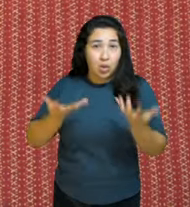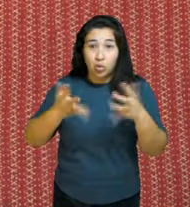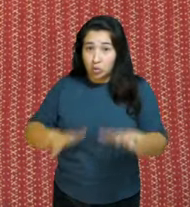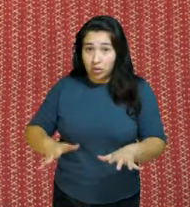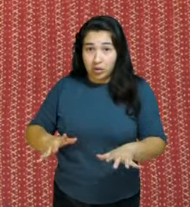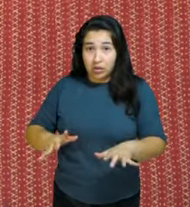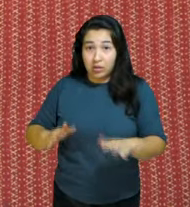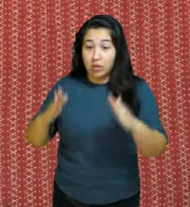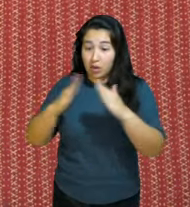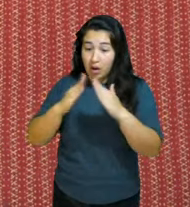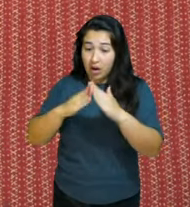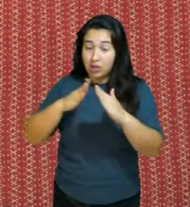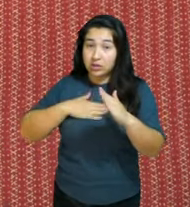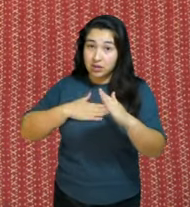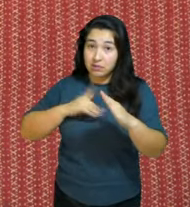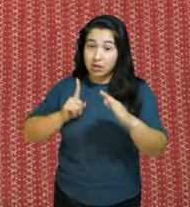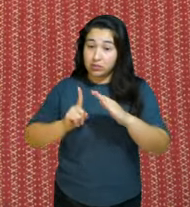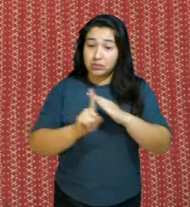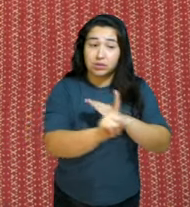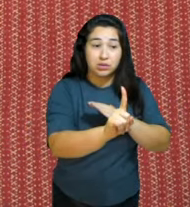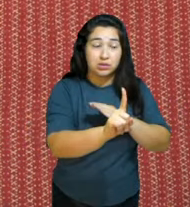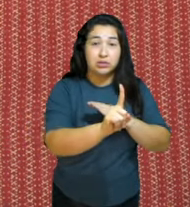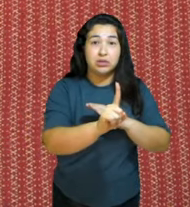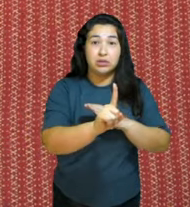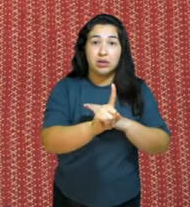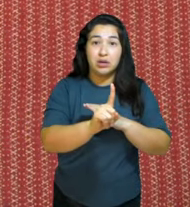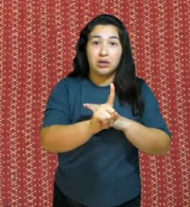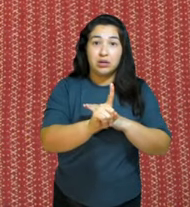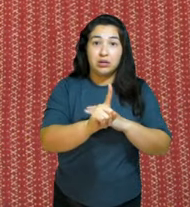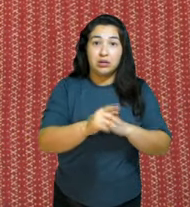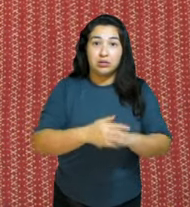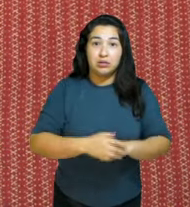normalmente finais de semana, para...